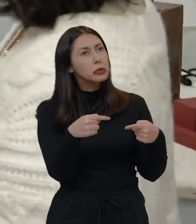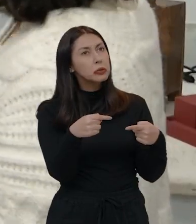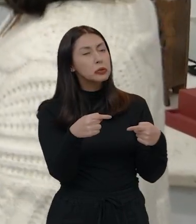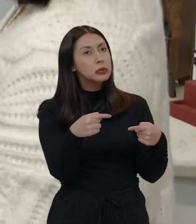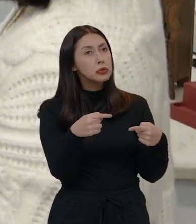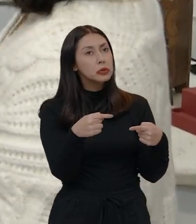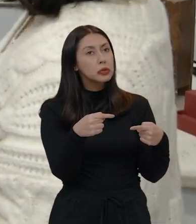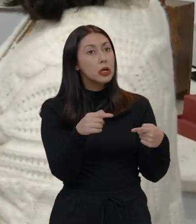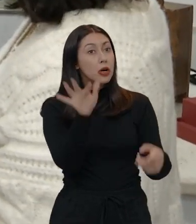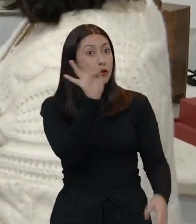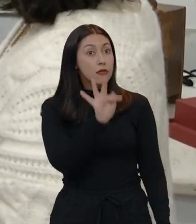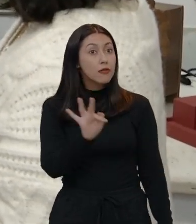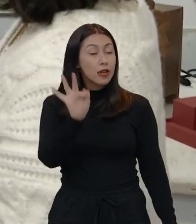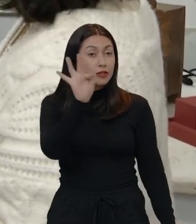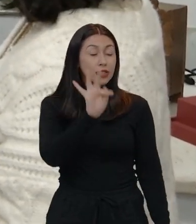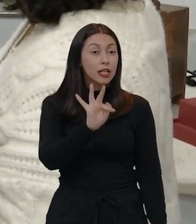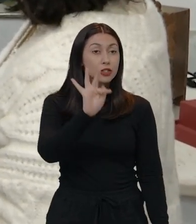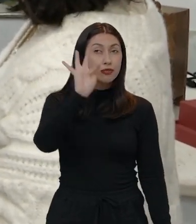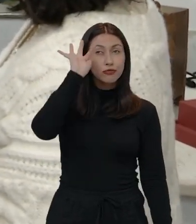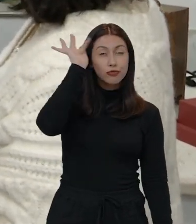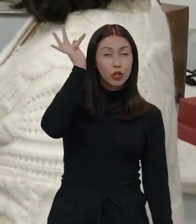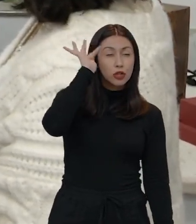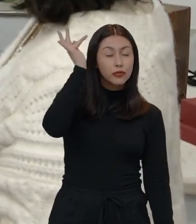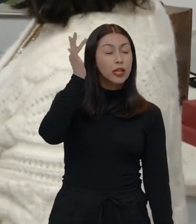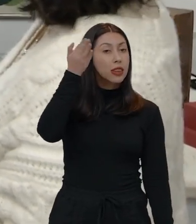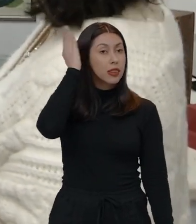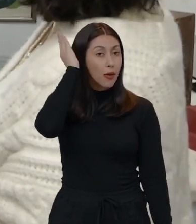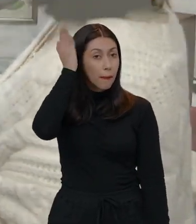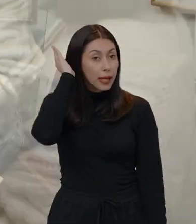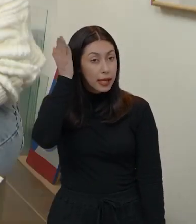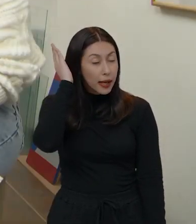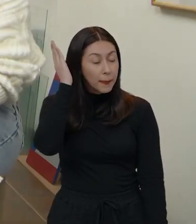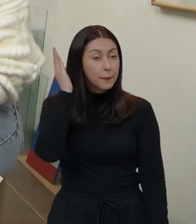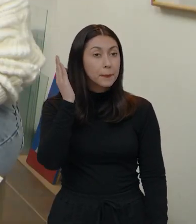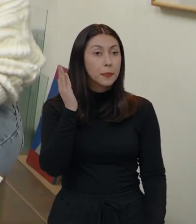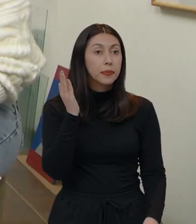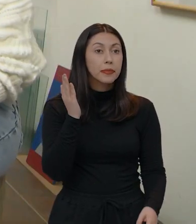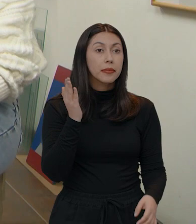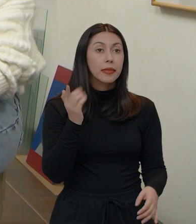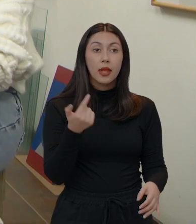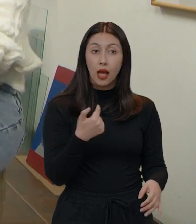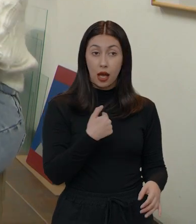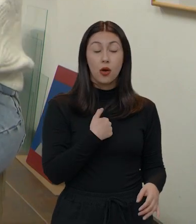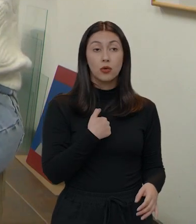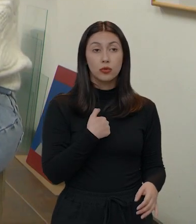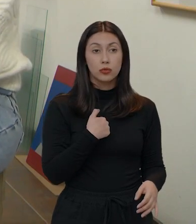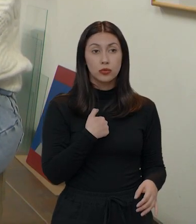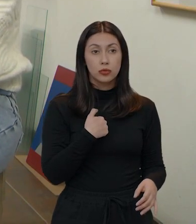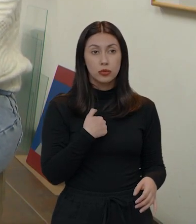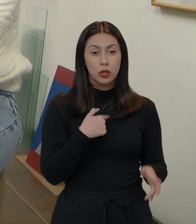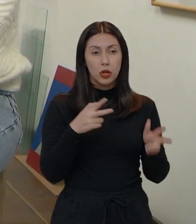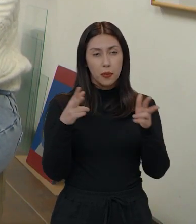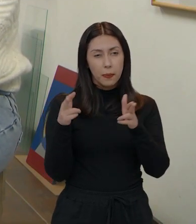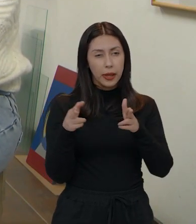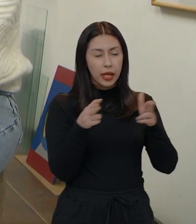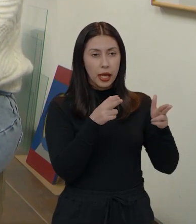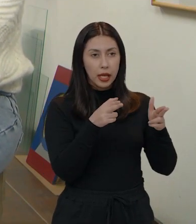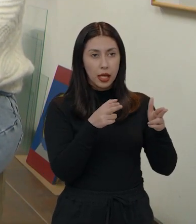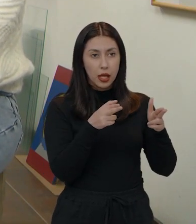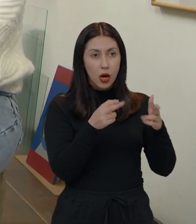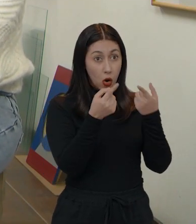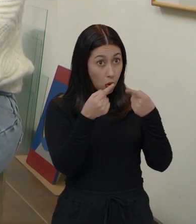depois, da Faculdade de Filosofia de Taubaté, da universidade lá, eu peguei um pedaço do hino